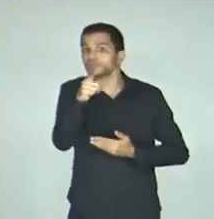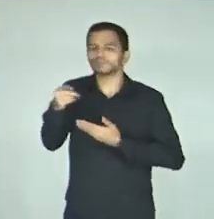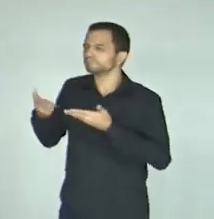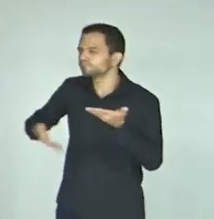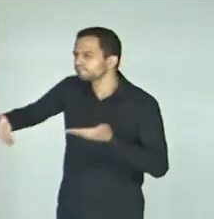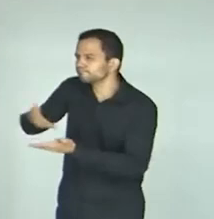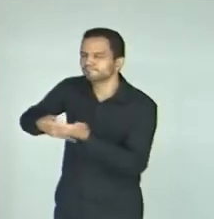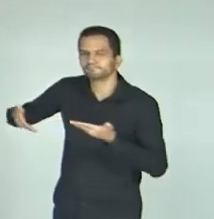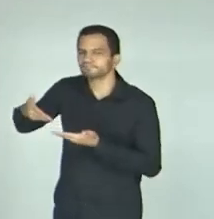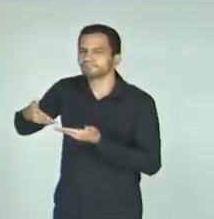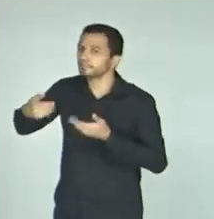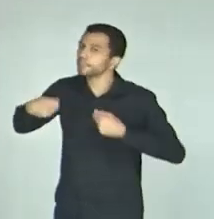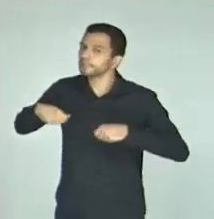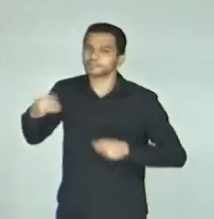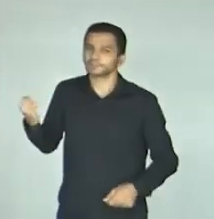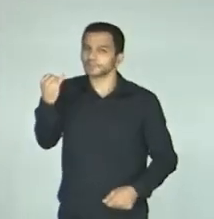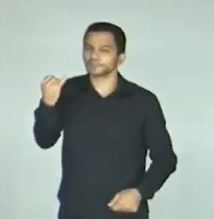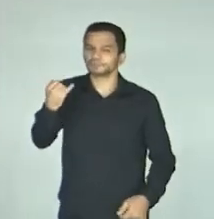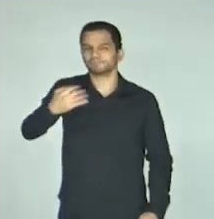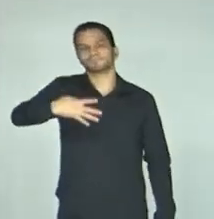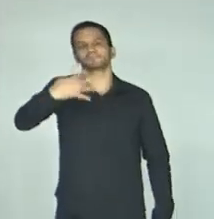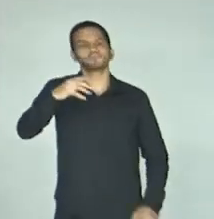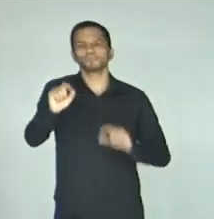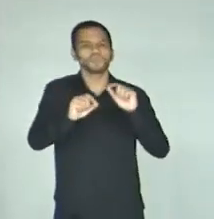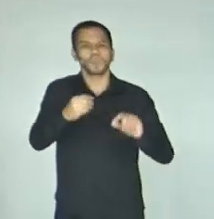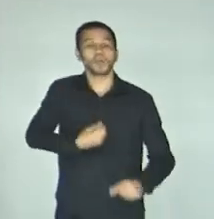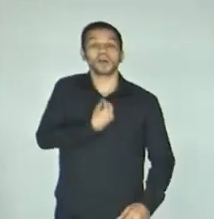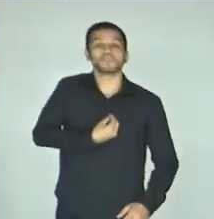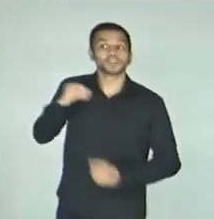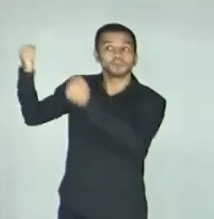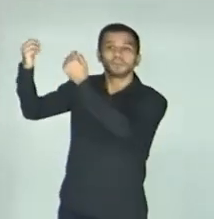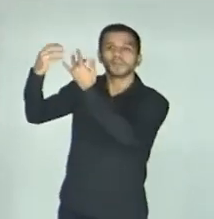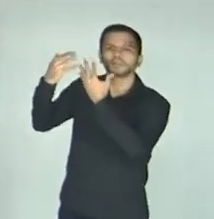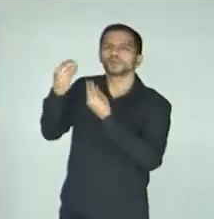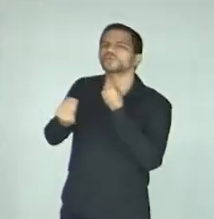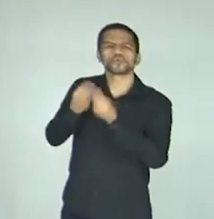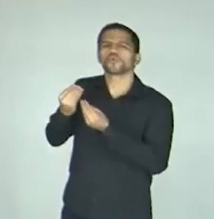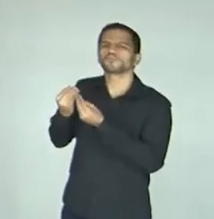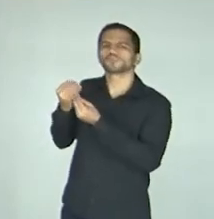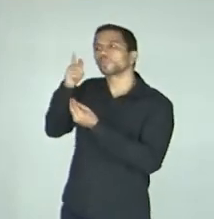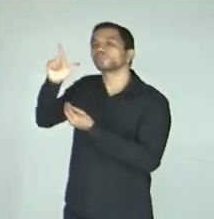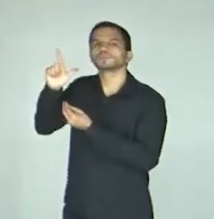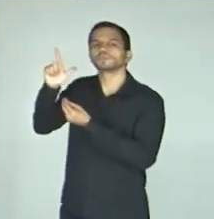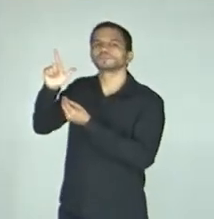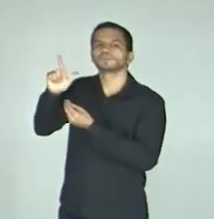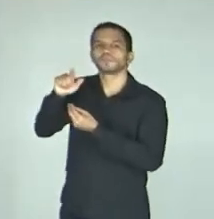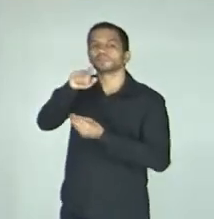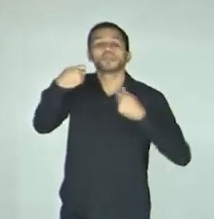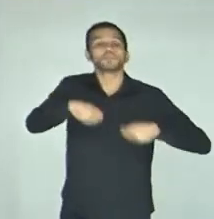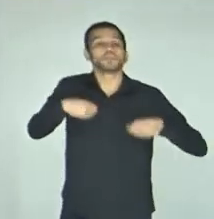não jogar fora uma vida abençoada se esforce por ter um testemunho